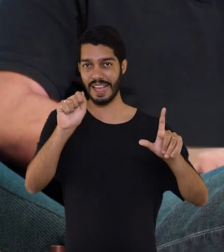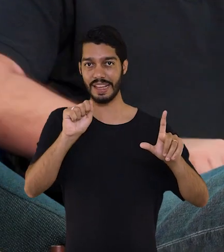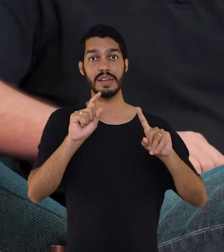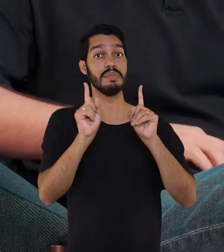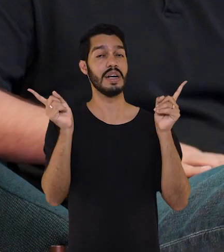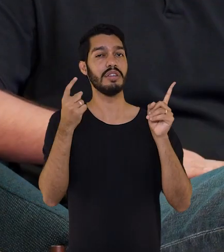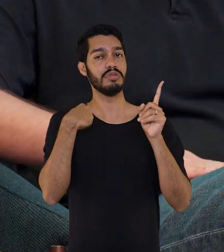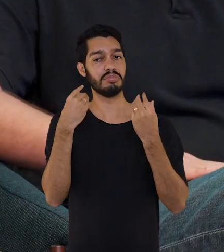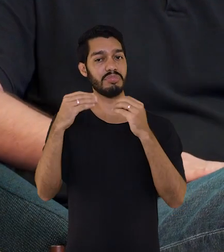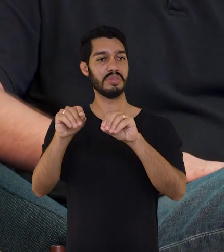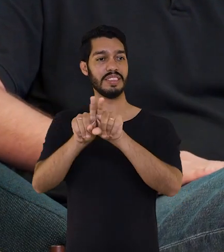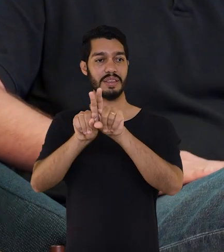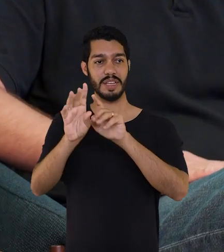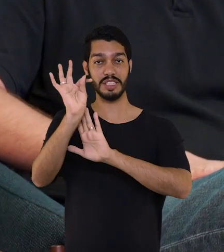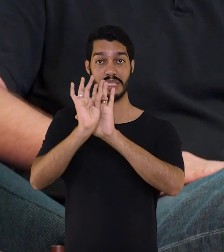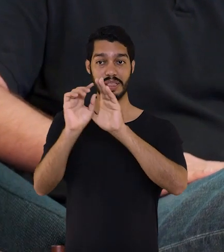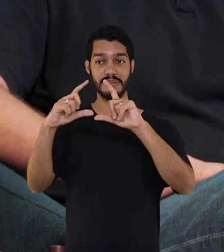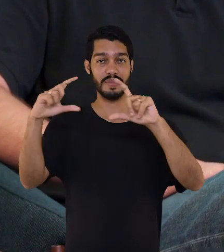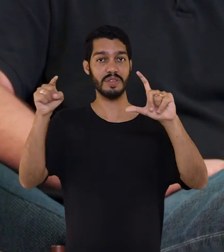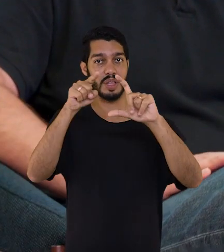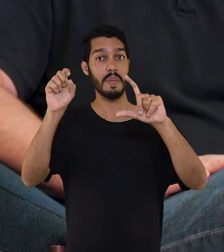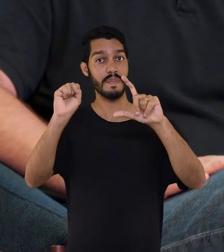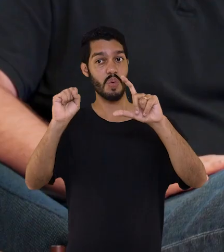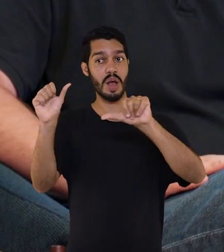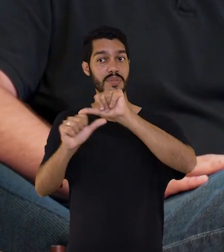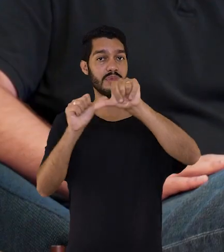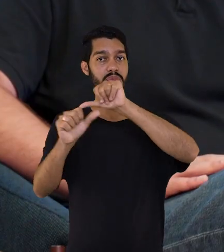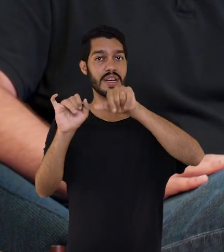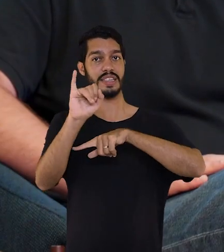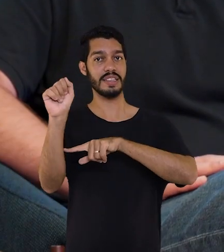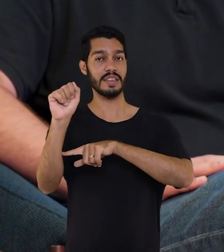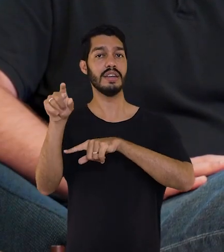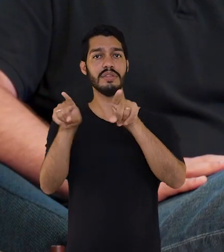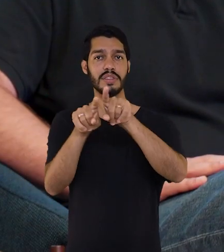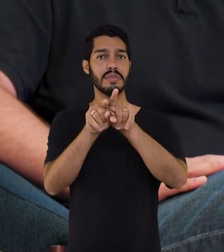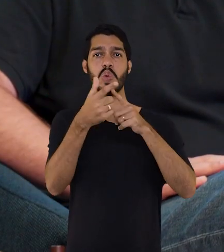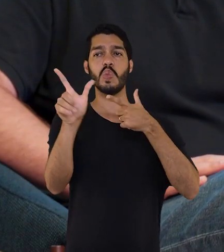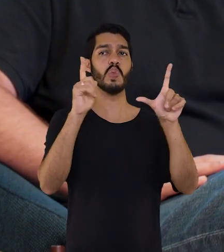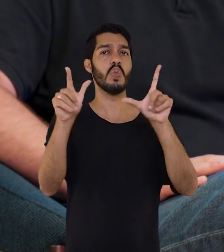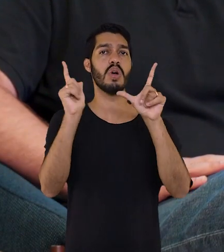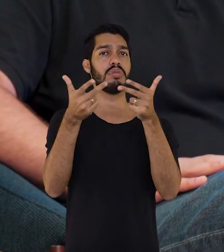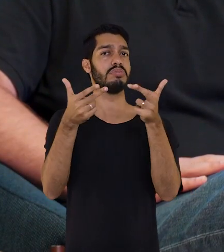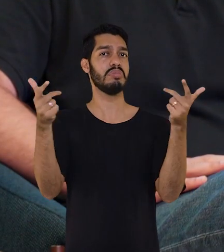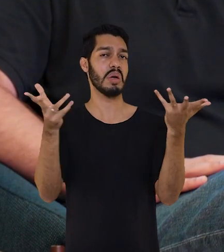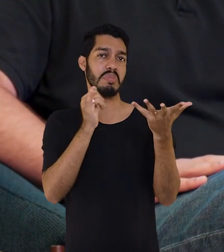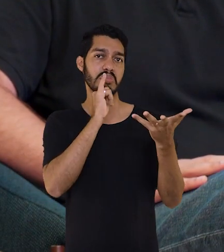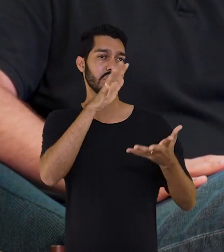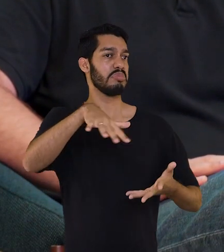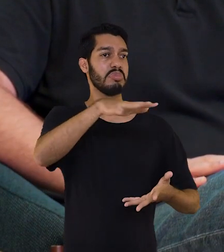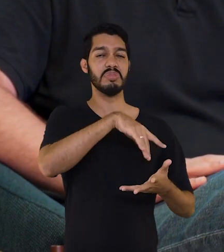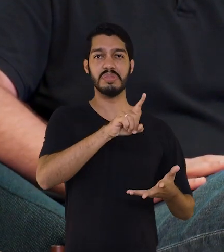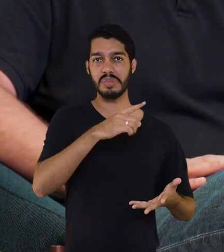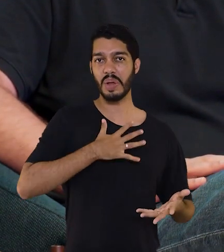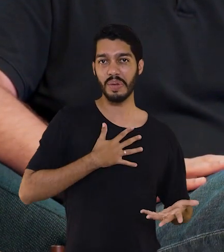como inteligência artificial. Mas vocês podem, eu até botei destacado o texto, vocês podem substituir o termo inteligência artificial e usar para qualquer coisa que